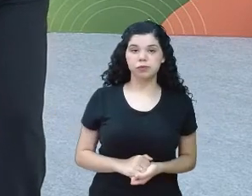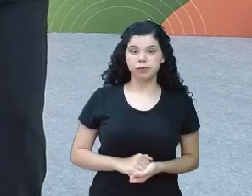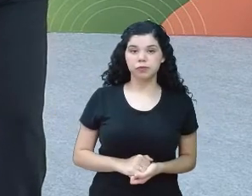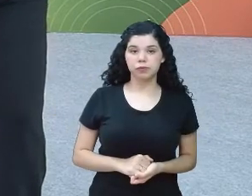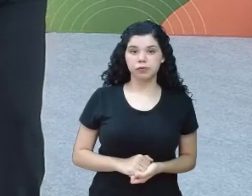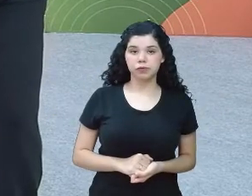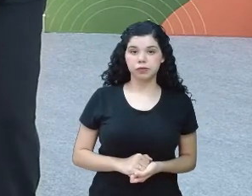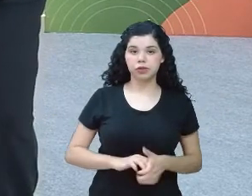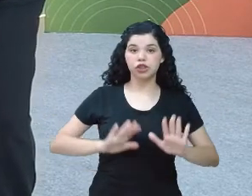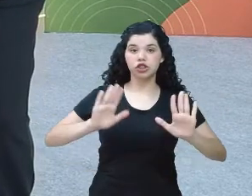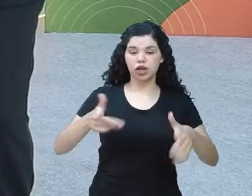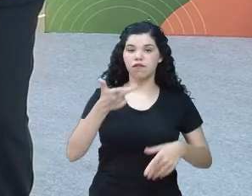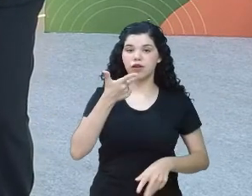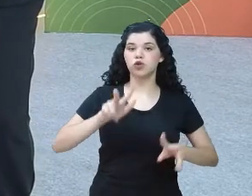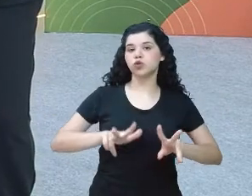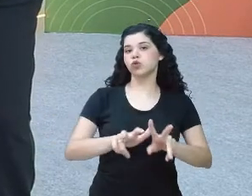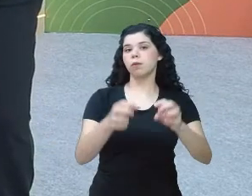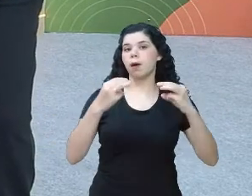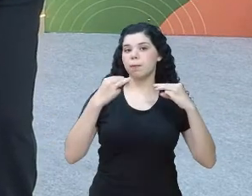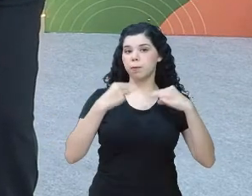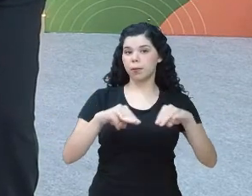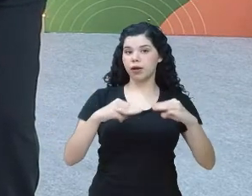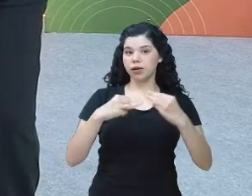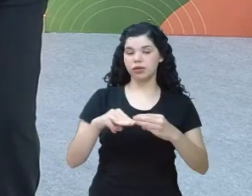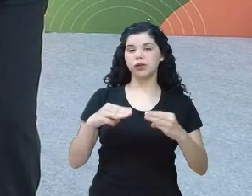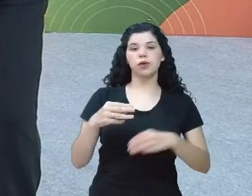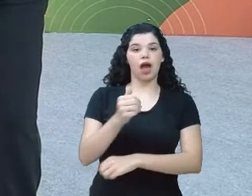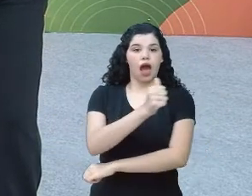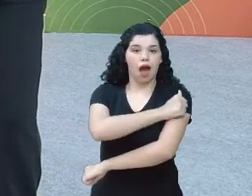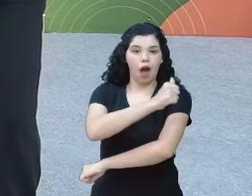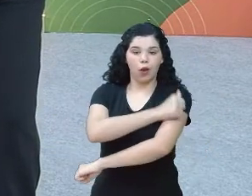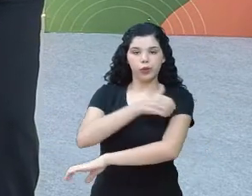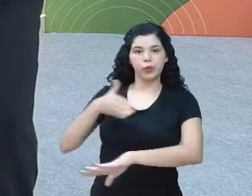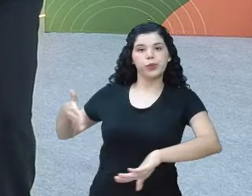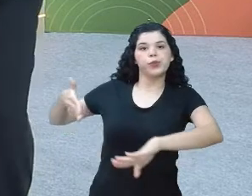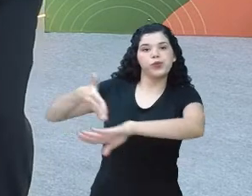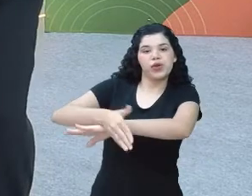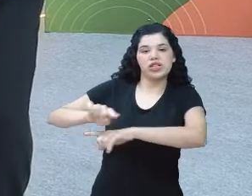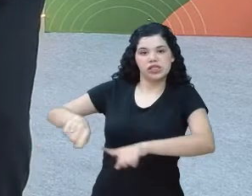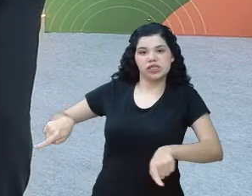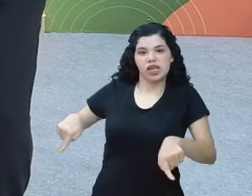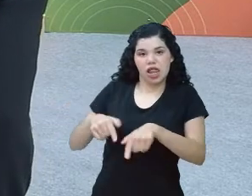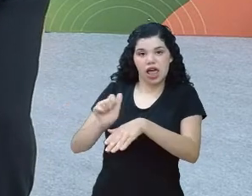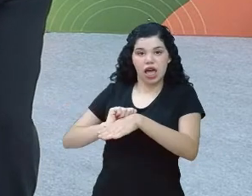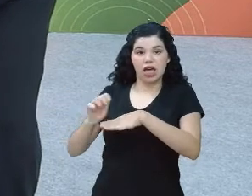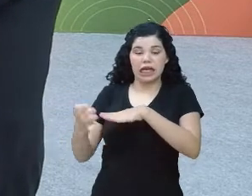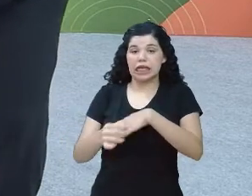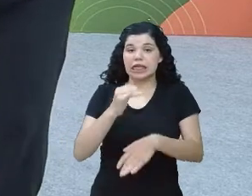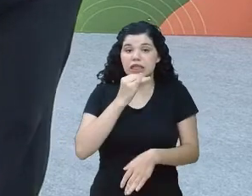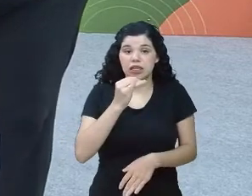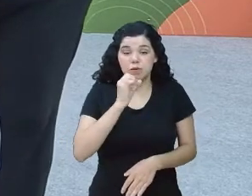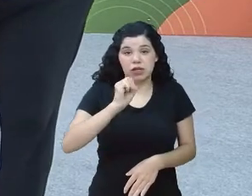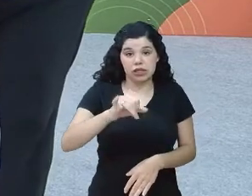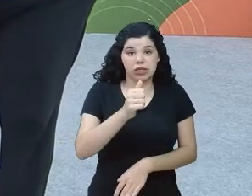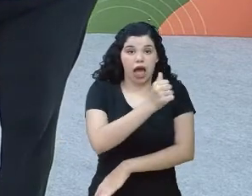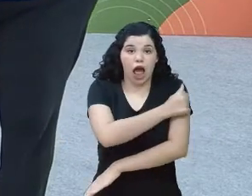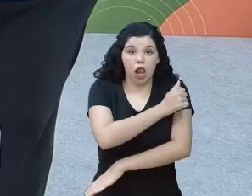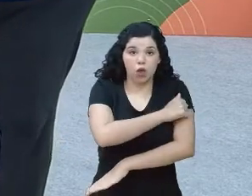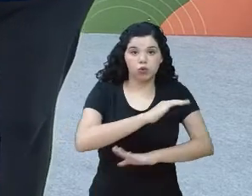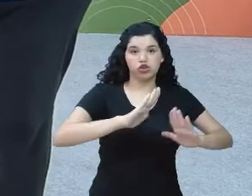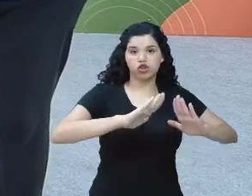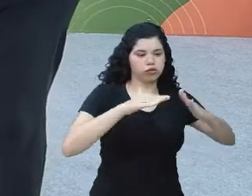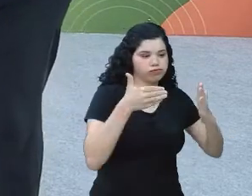Falamos também sobre a matrícula do estudante no AEE. Então, se o estudante estuda em uma escola